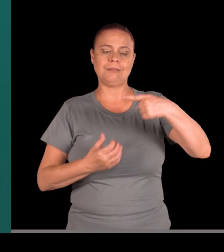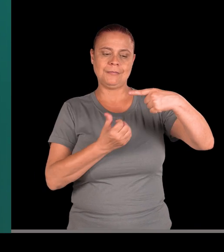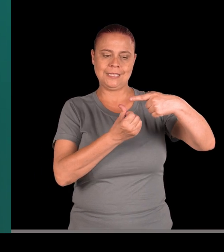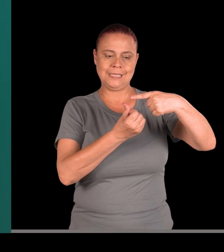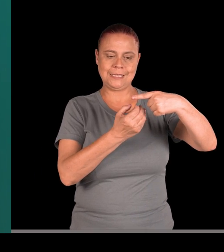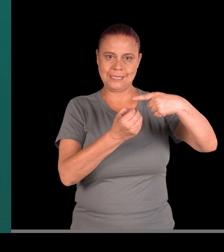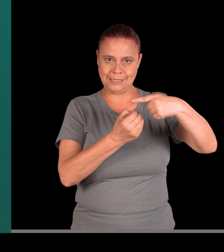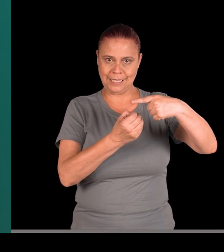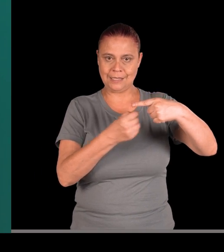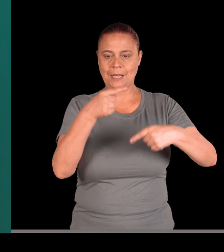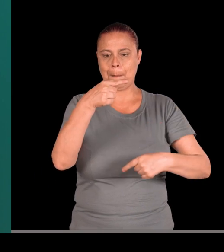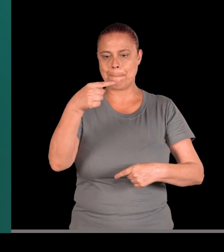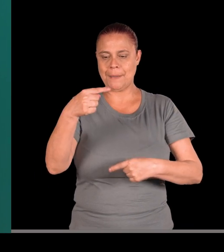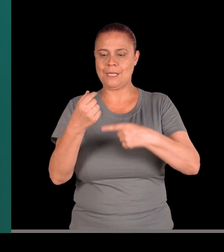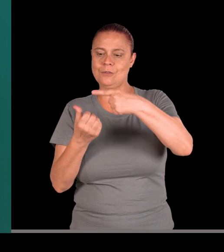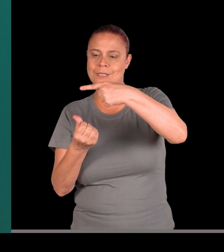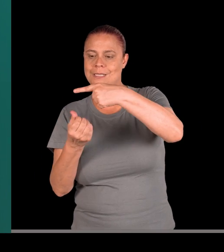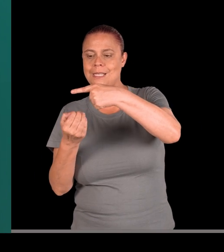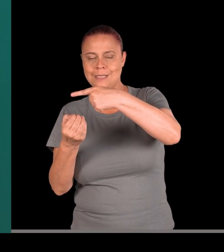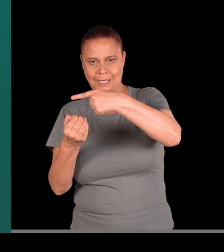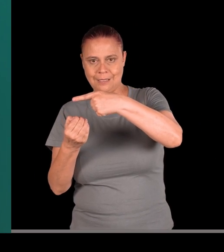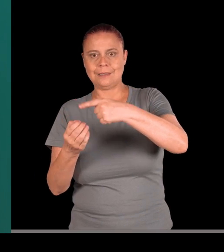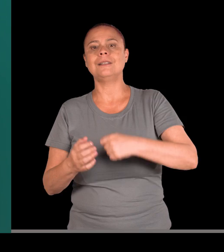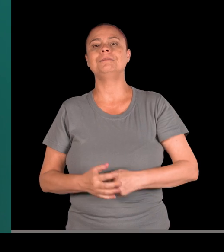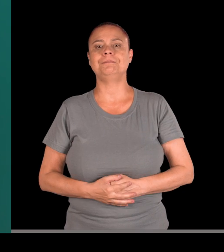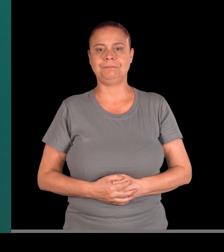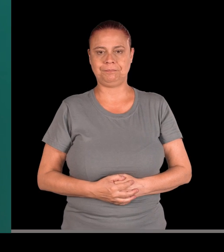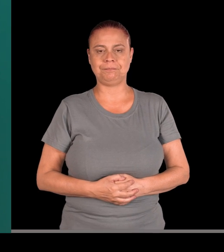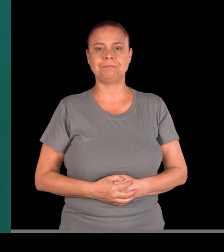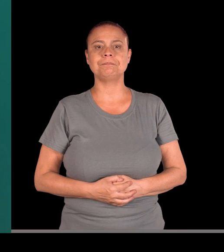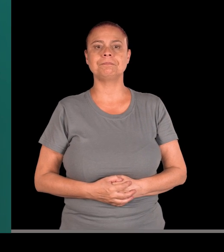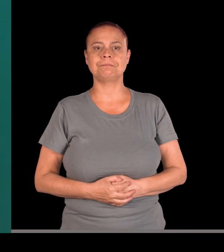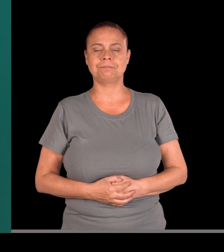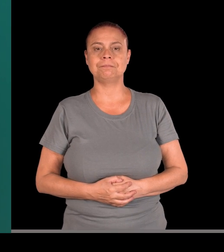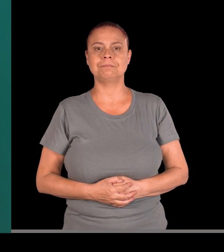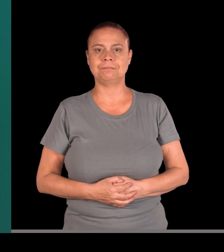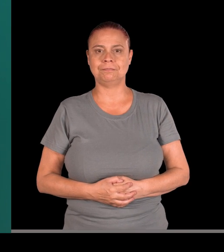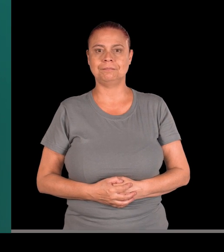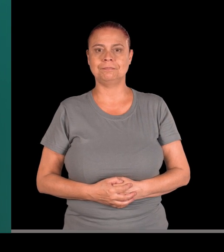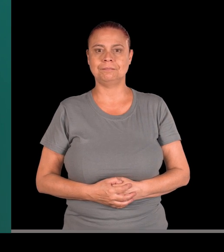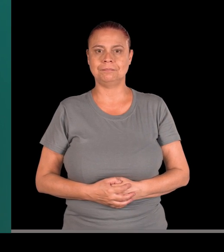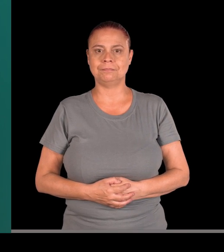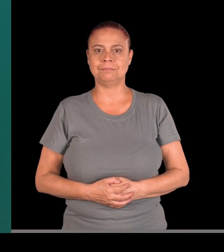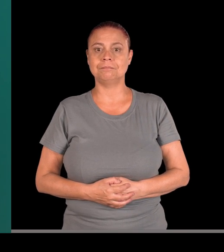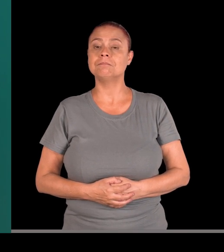Vamos escrever aqui a fração com o denominador 60.